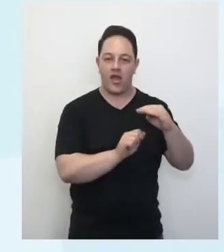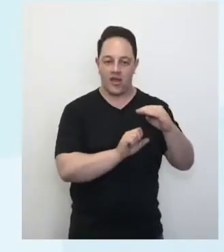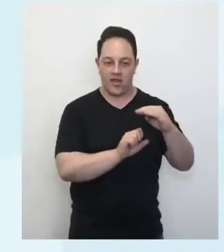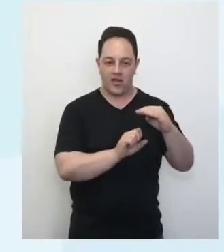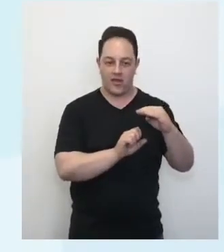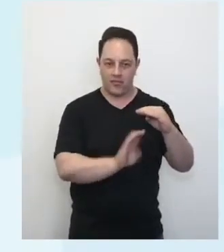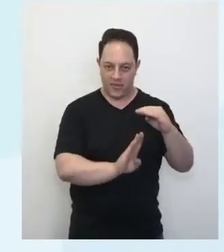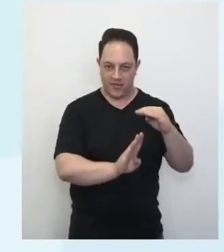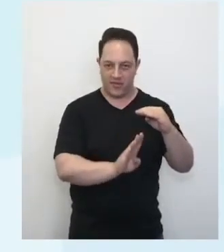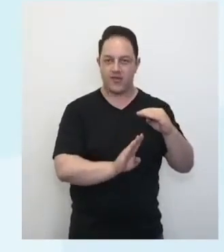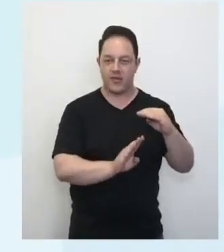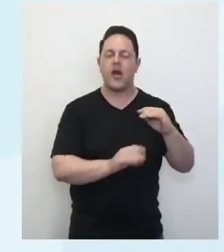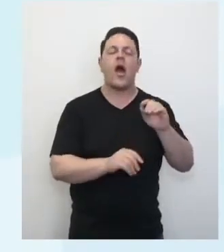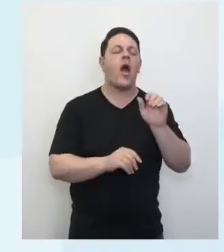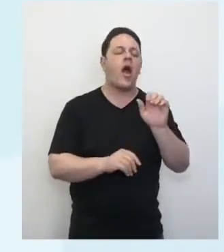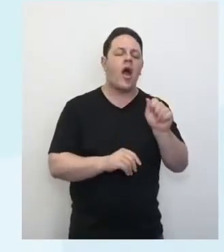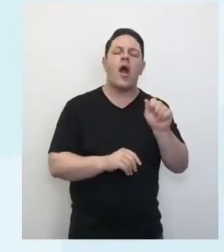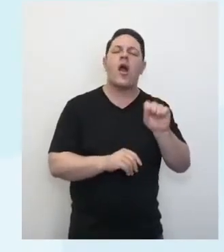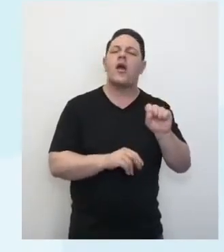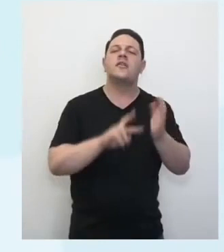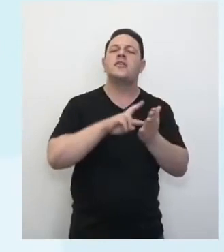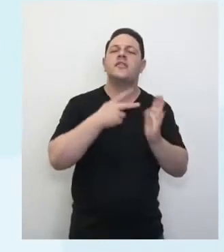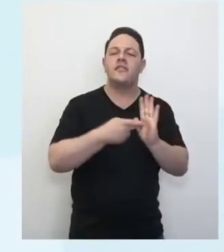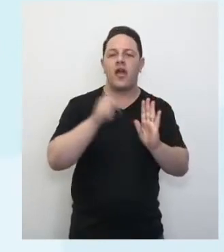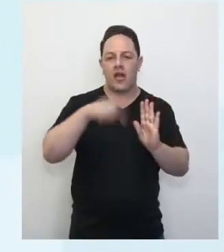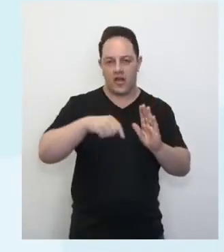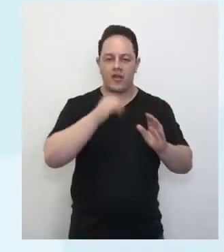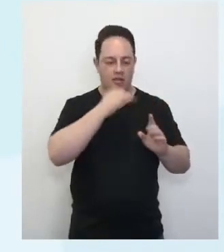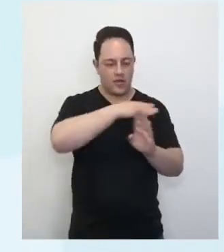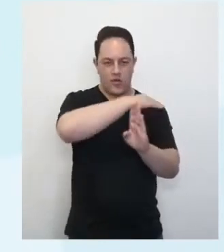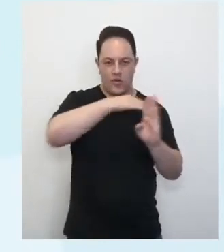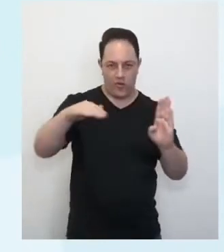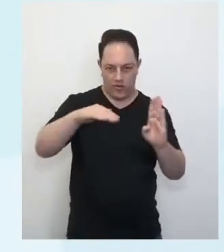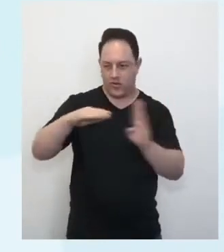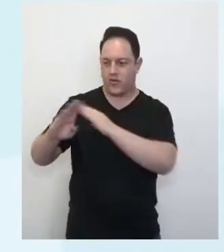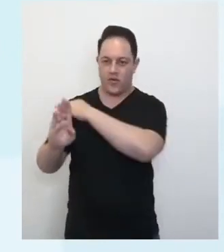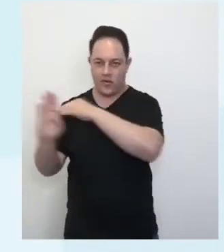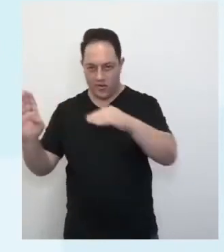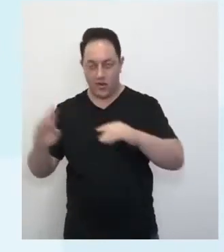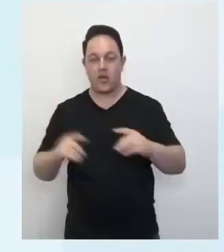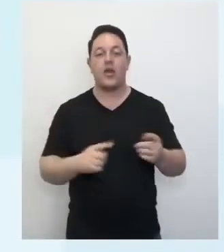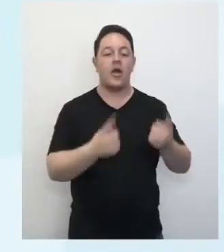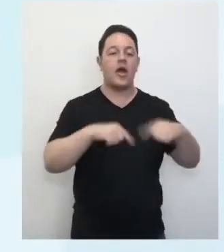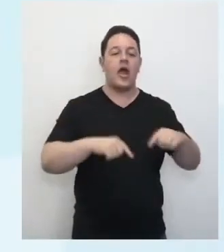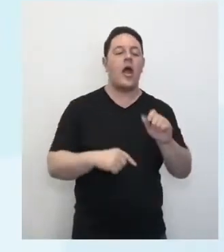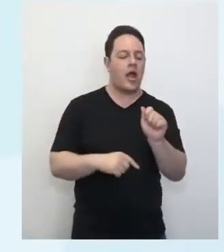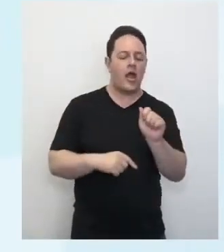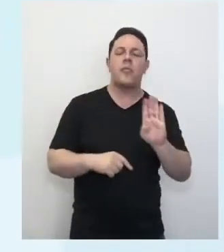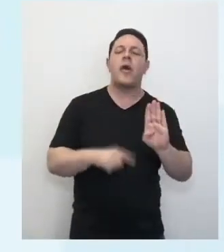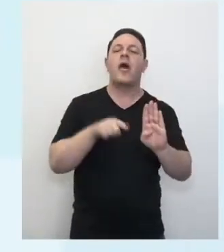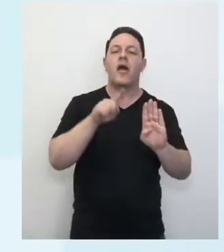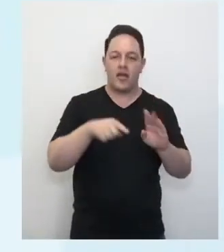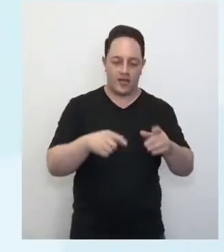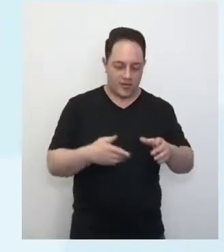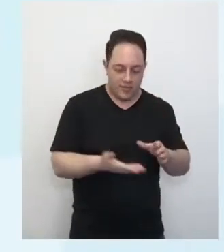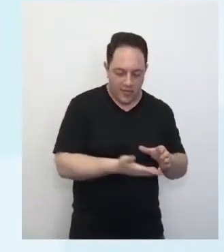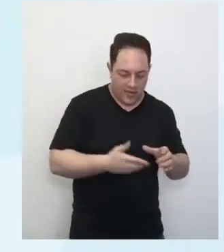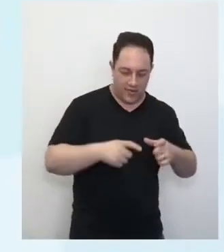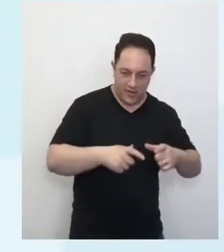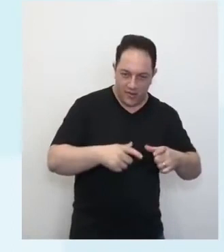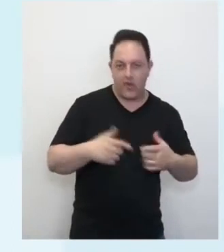eu tenho cá ao quadrado tanto para pirâmide quanto por come muito bem